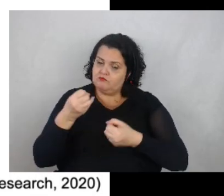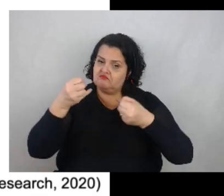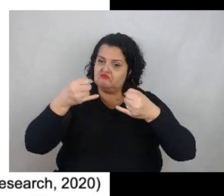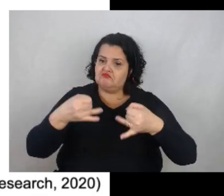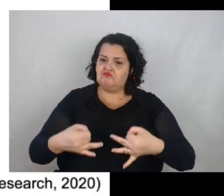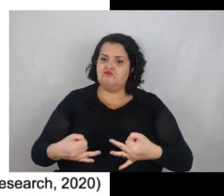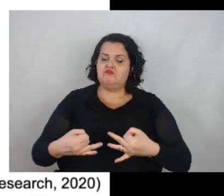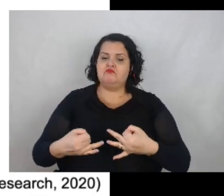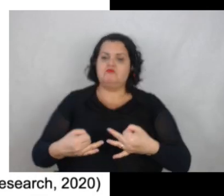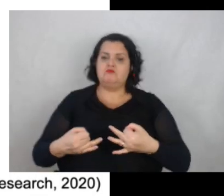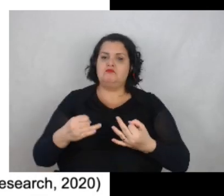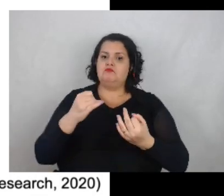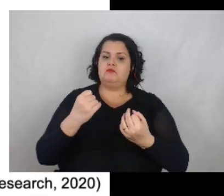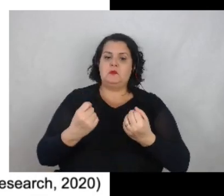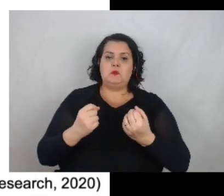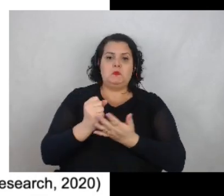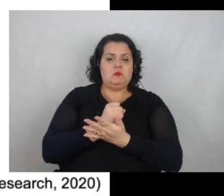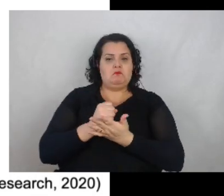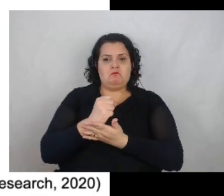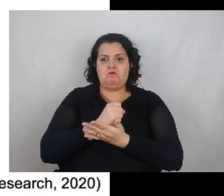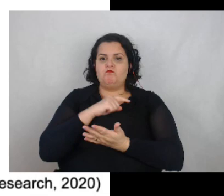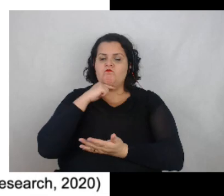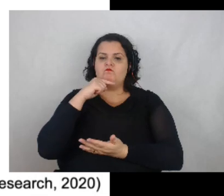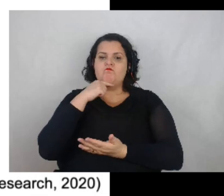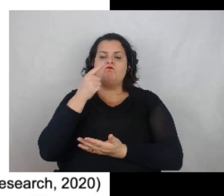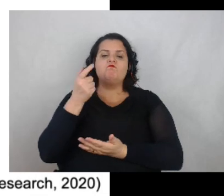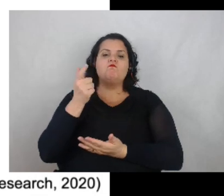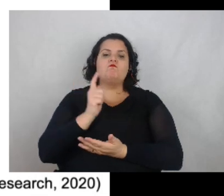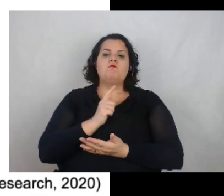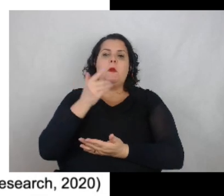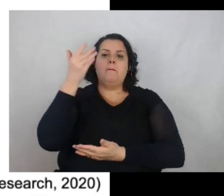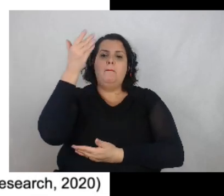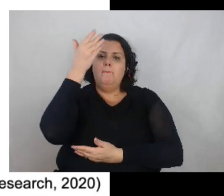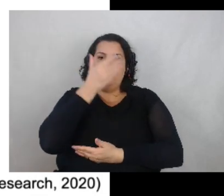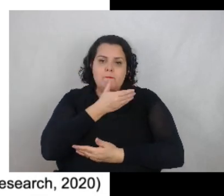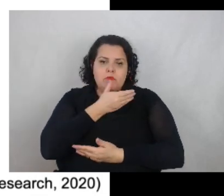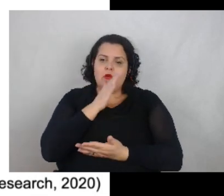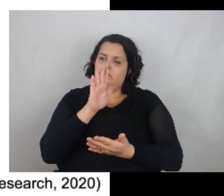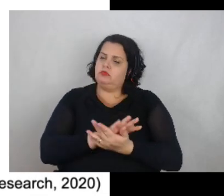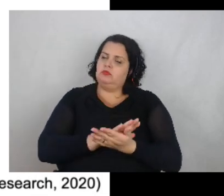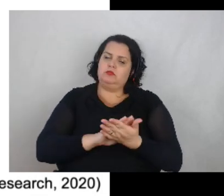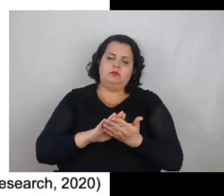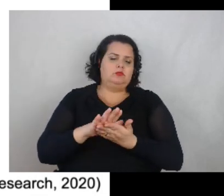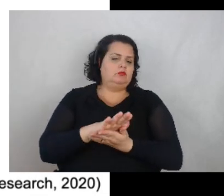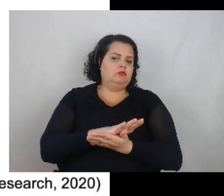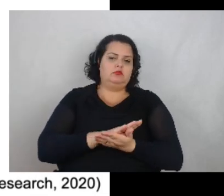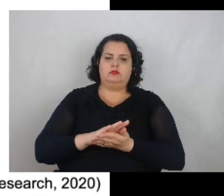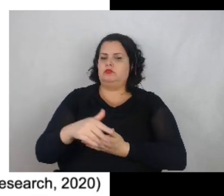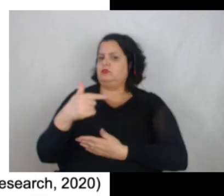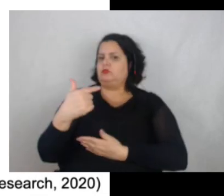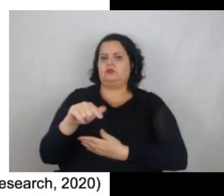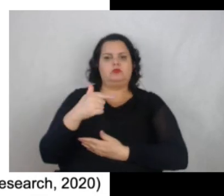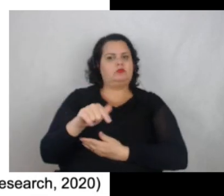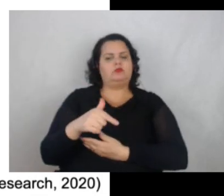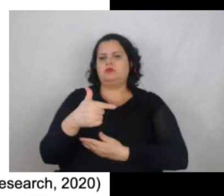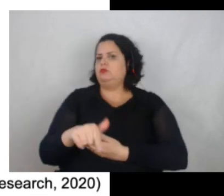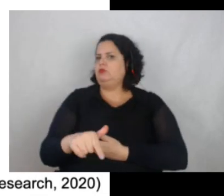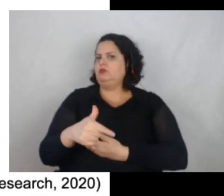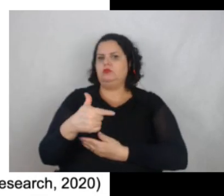cloroquina como a ivermectina, foram comprovados a sua eficácia nos estudos posteriores, nos estudos in